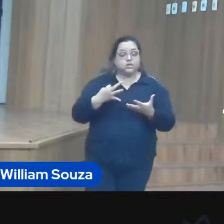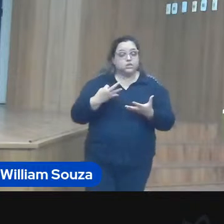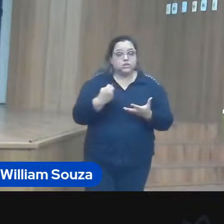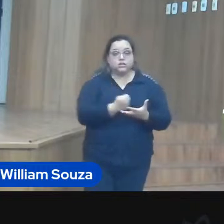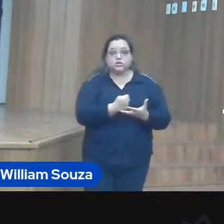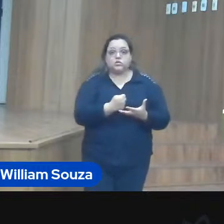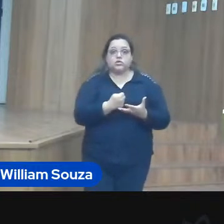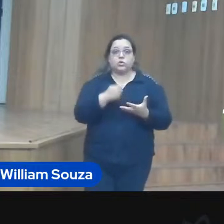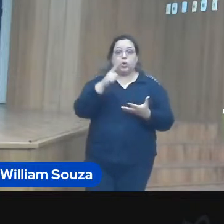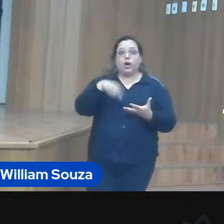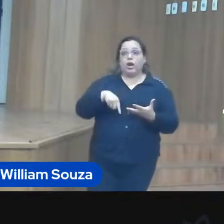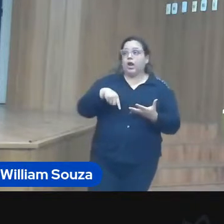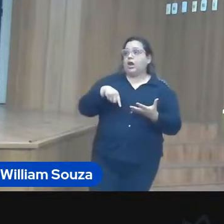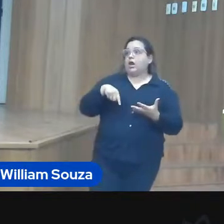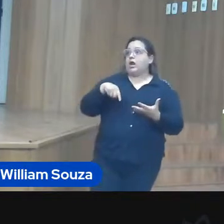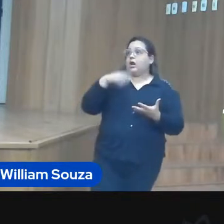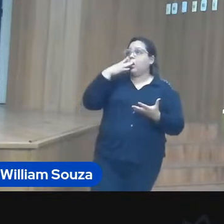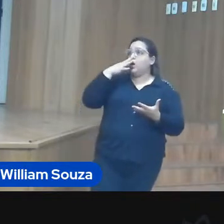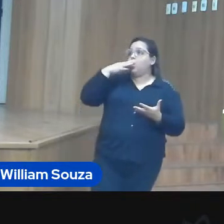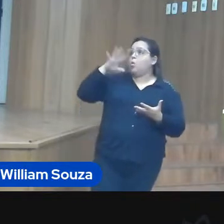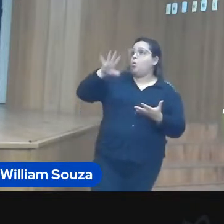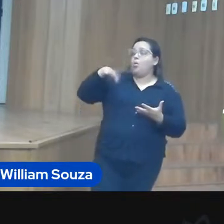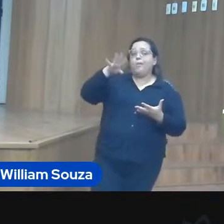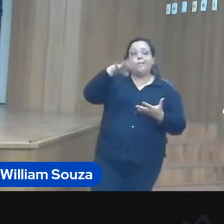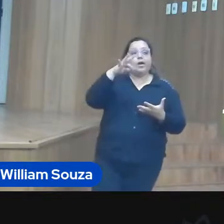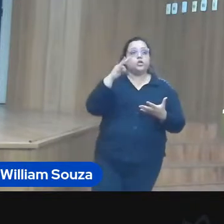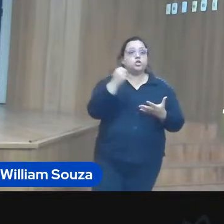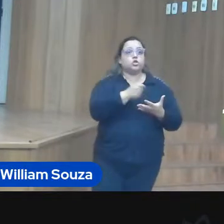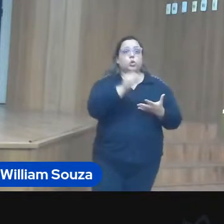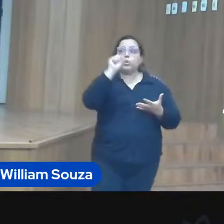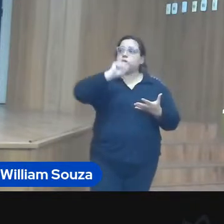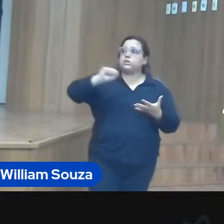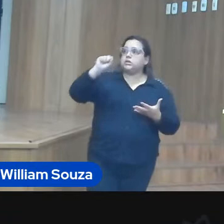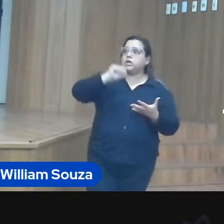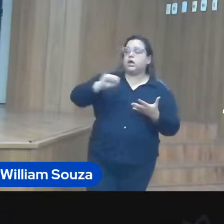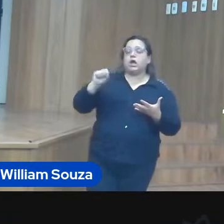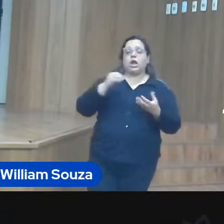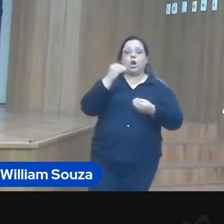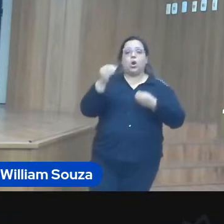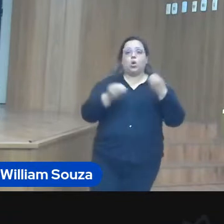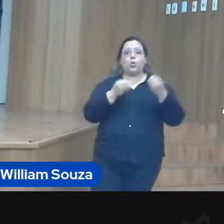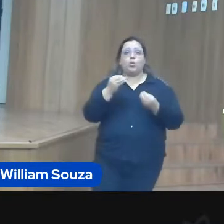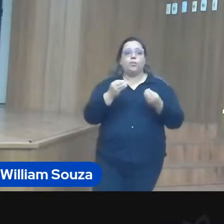da parede aonde todas essas coisas são escritas, sabe? É como se fosse